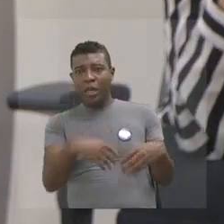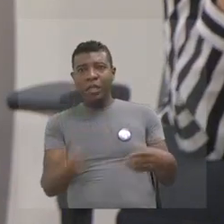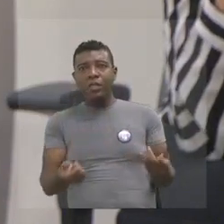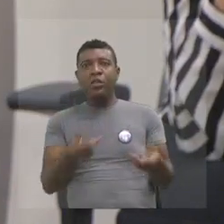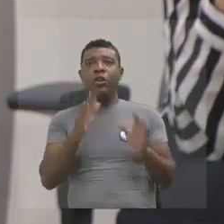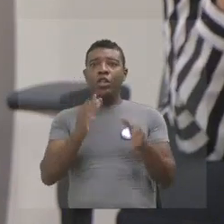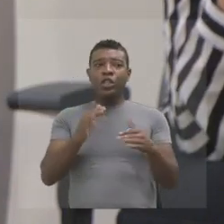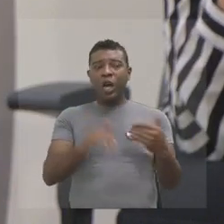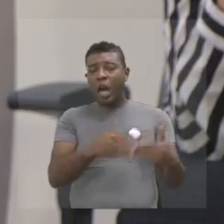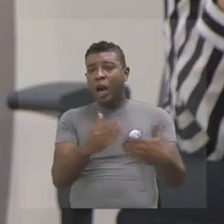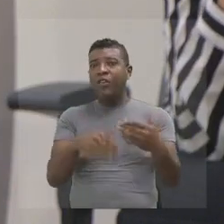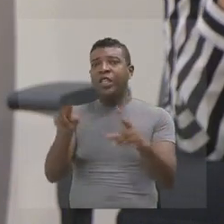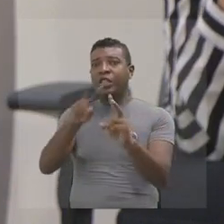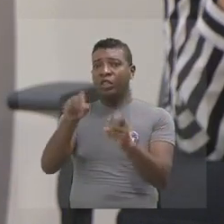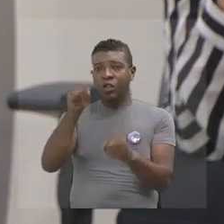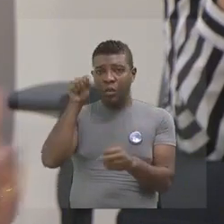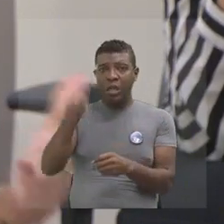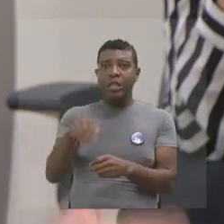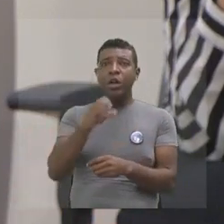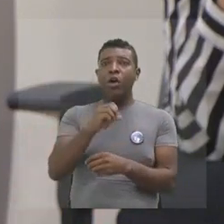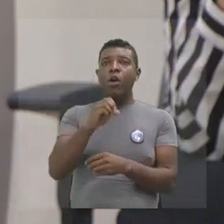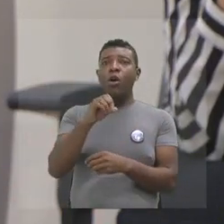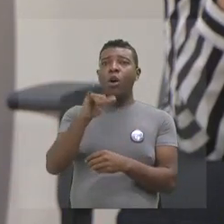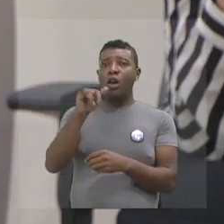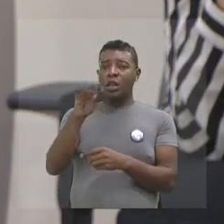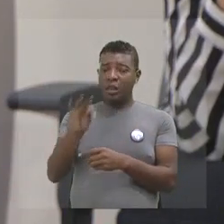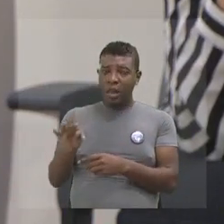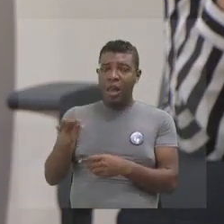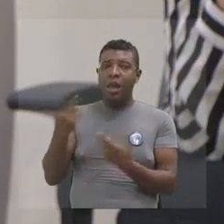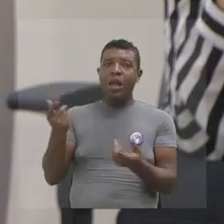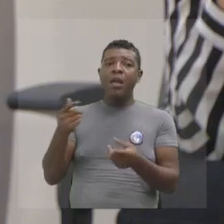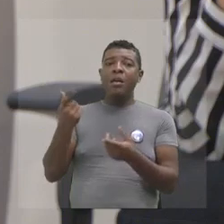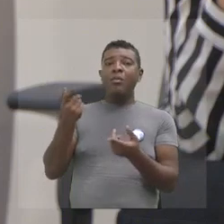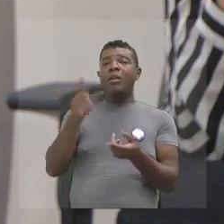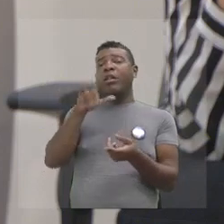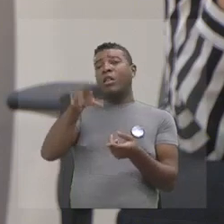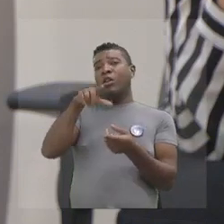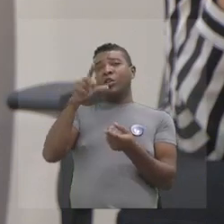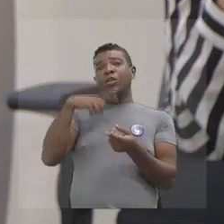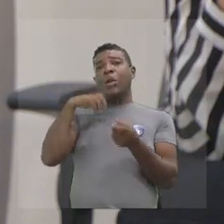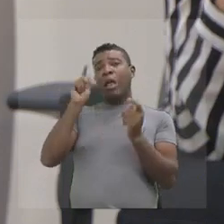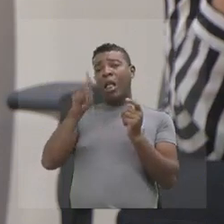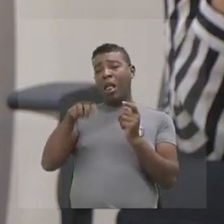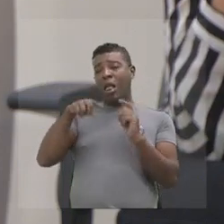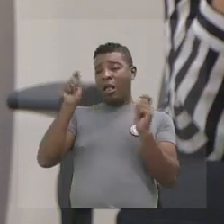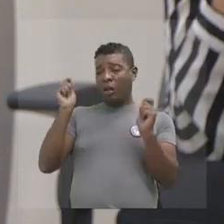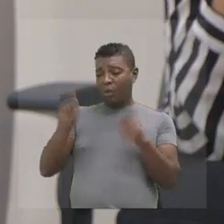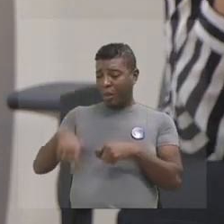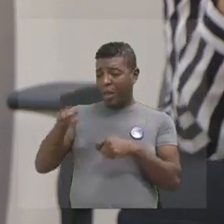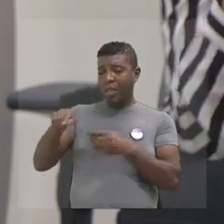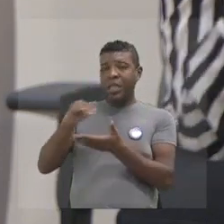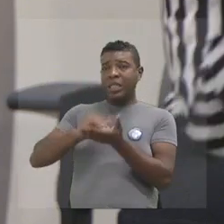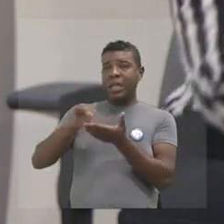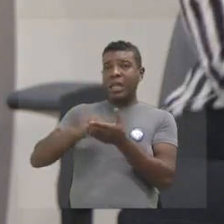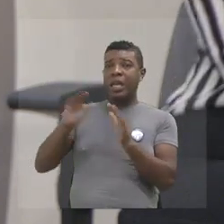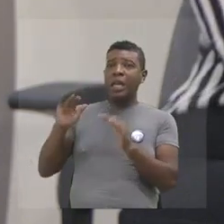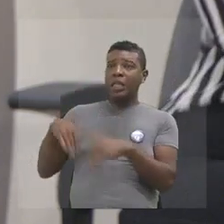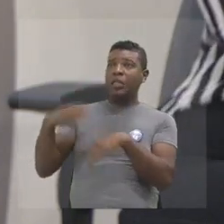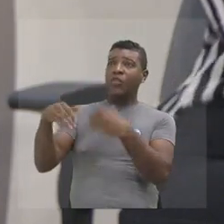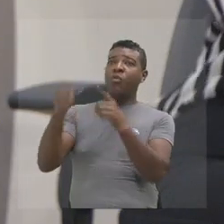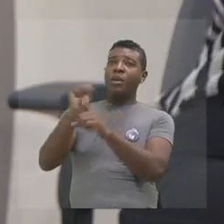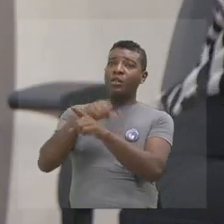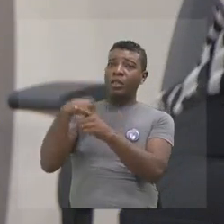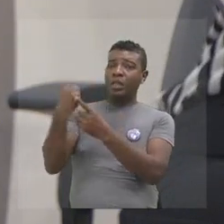na discussão da regulamentação da oit mas por óbvio né é uma competência da secretaria Desenvolvimento Social e ela assim